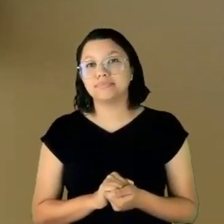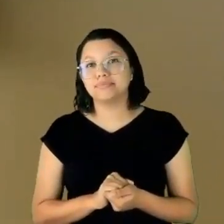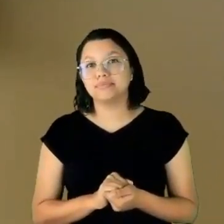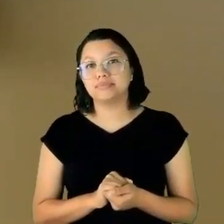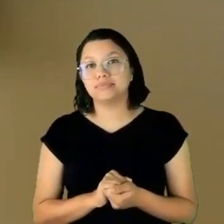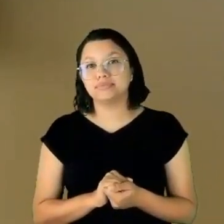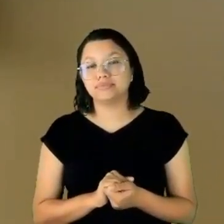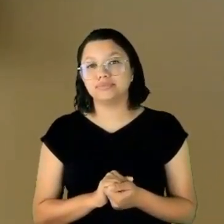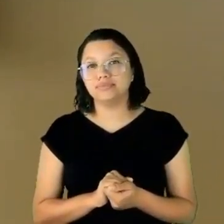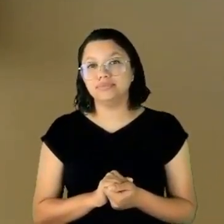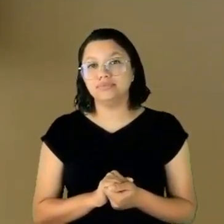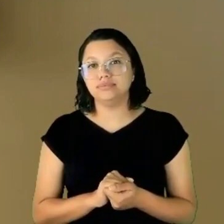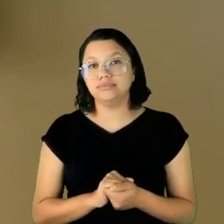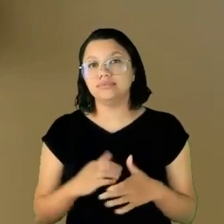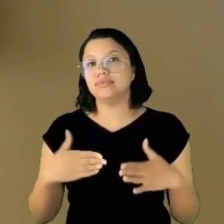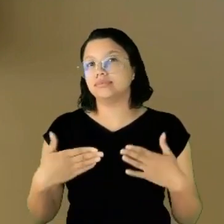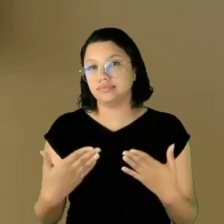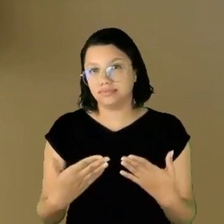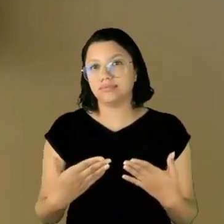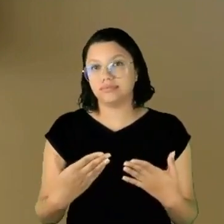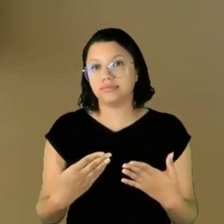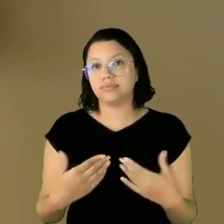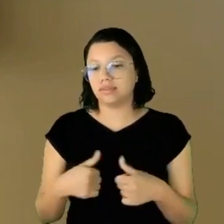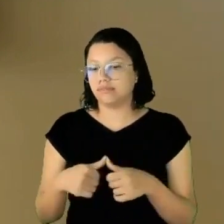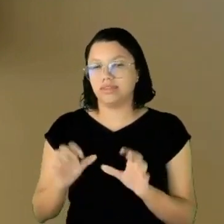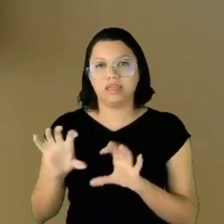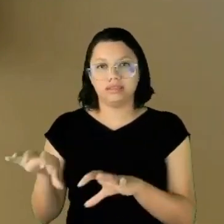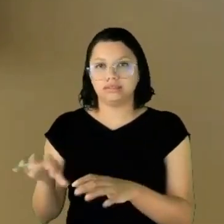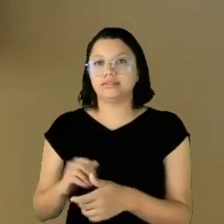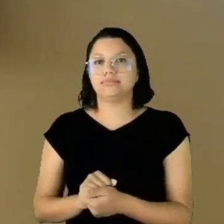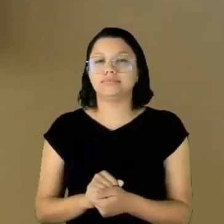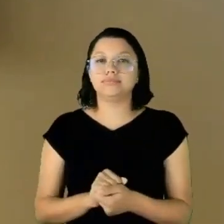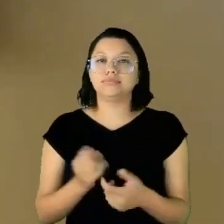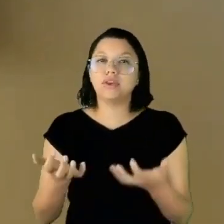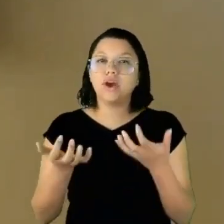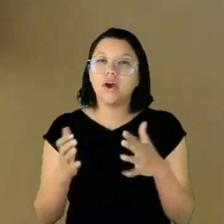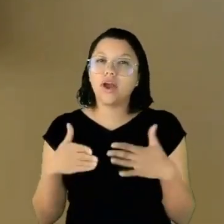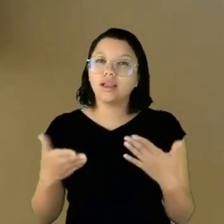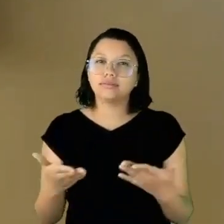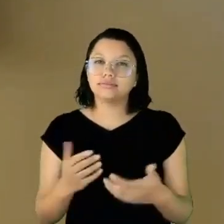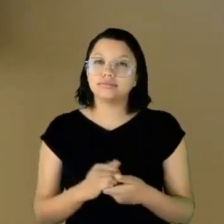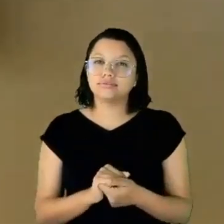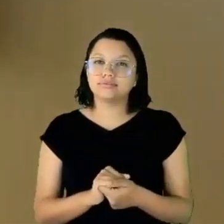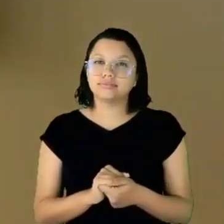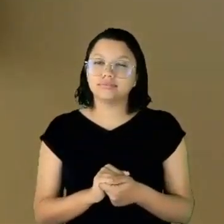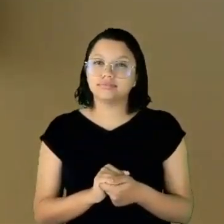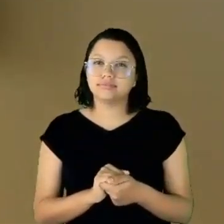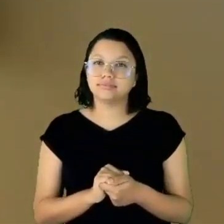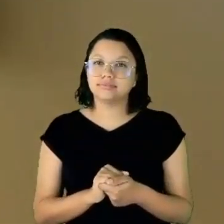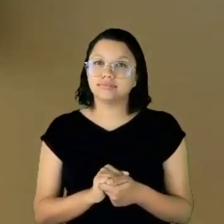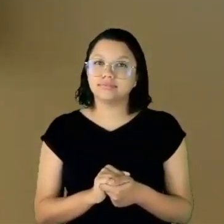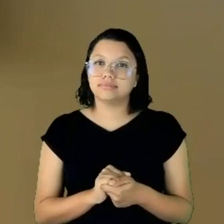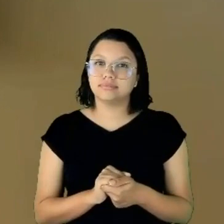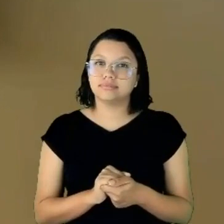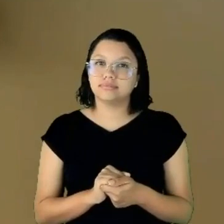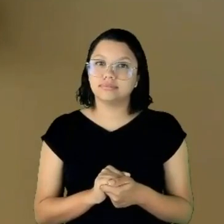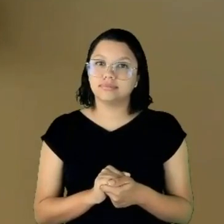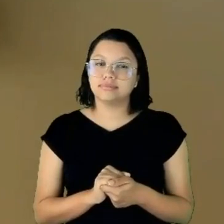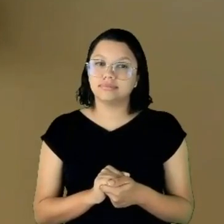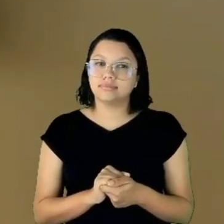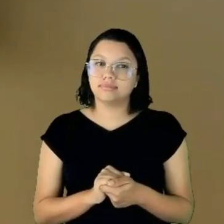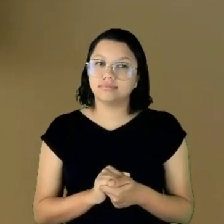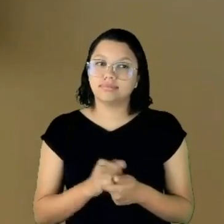então vou deixar dessa forma e eu queria então passar